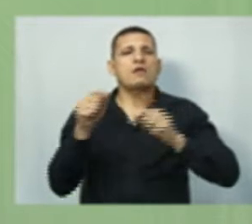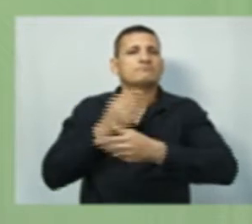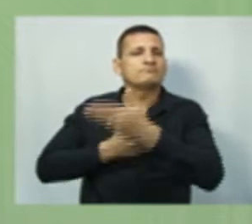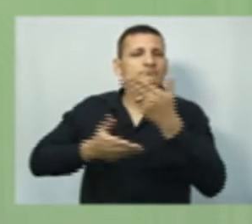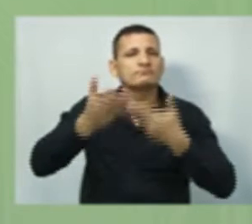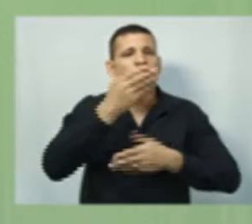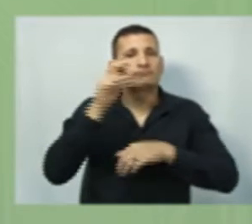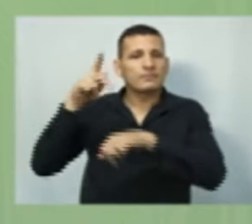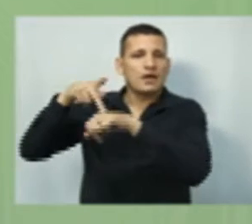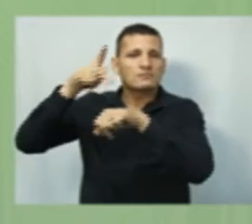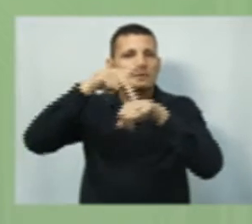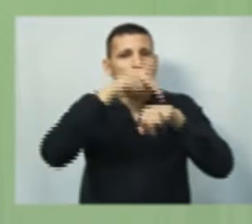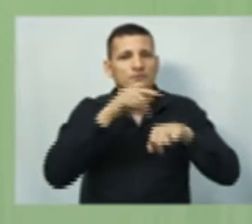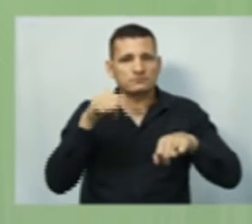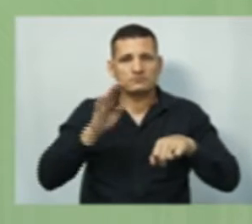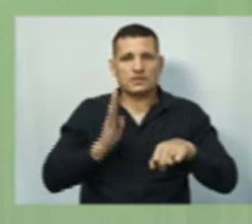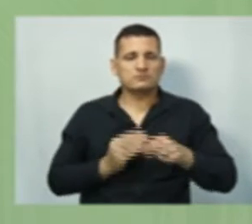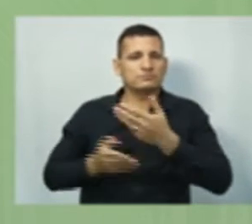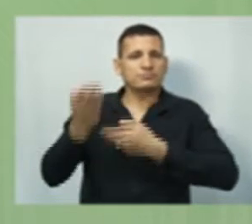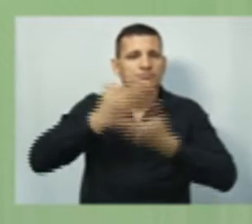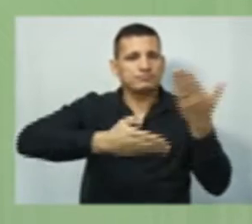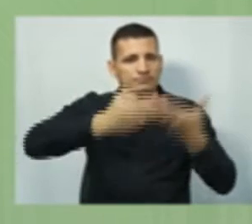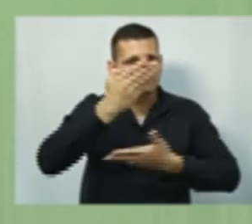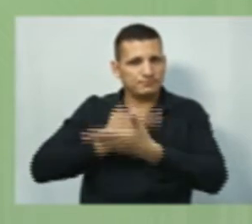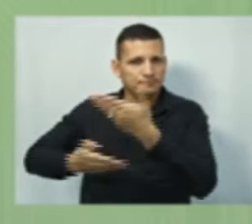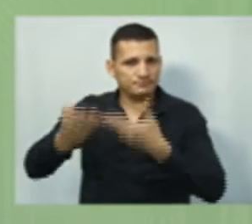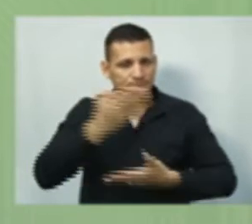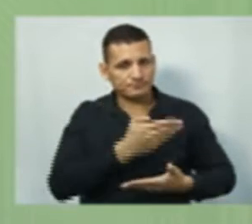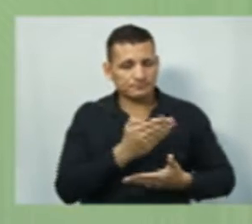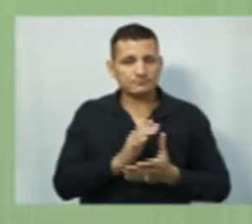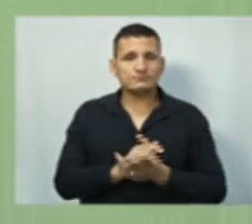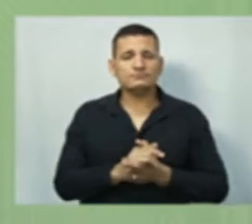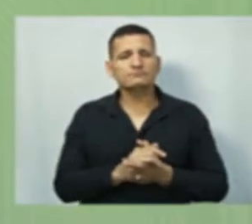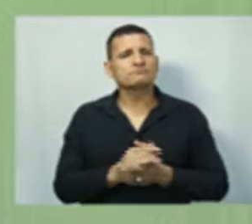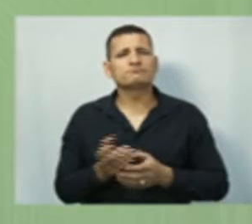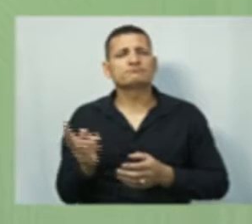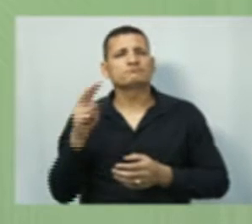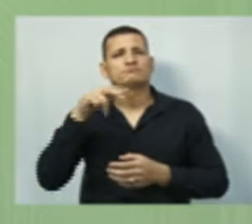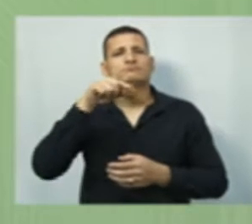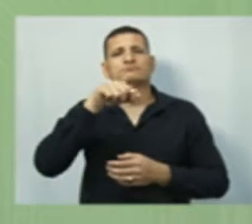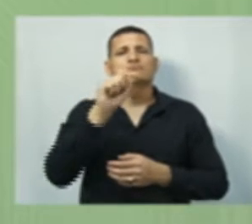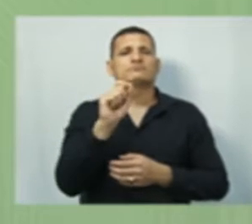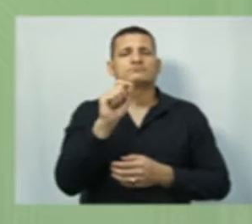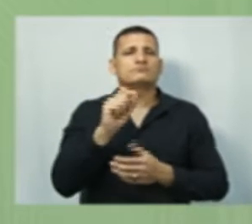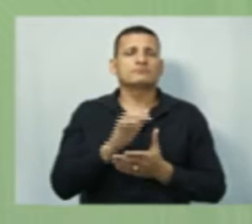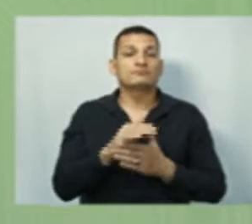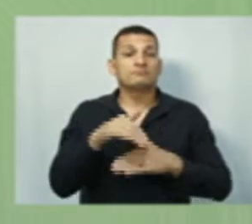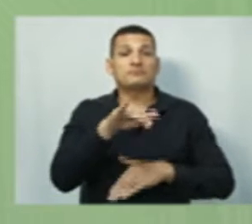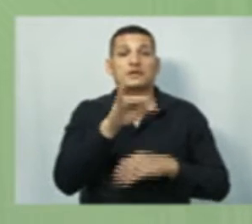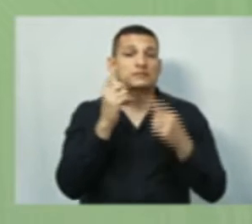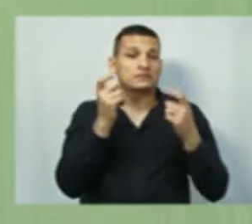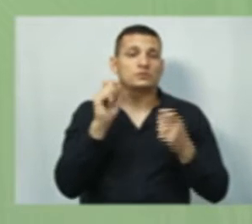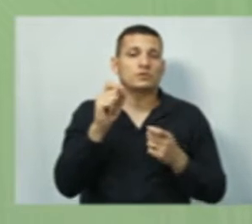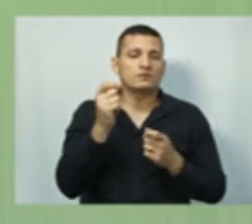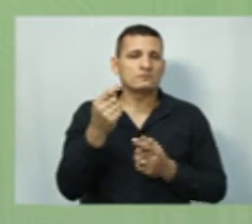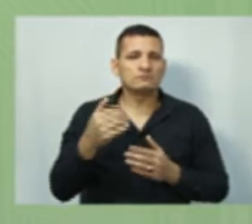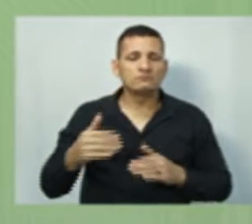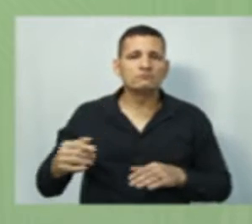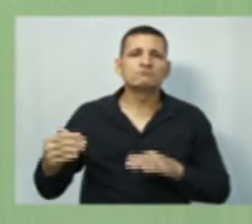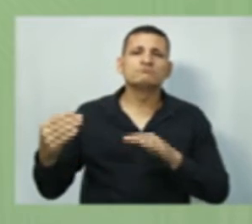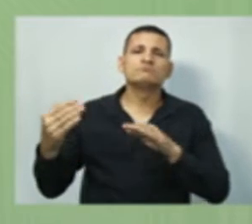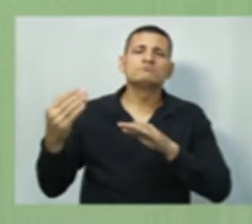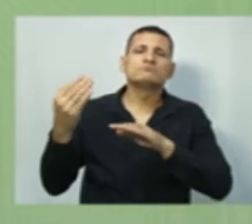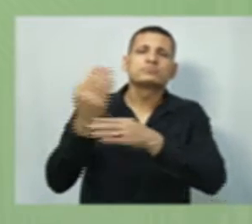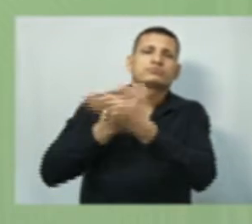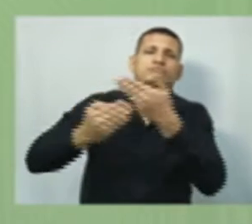esses países. Nós vemos aqui que é mais interessante estabelecer relações comerciais com